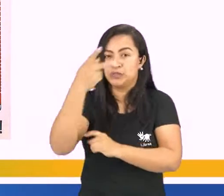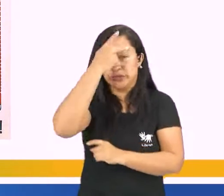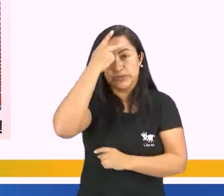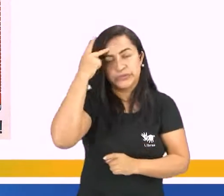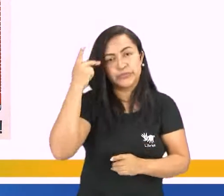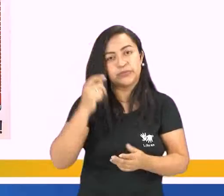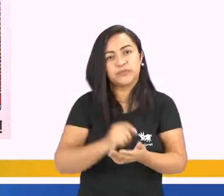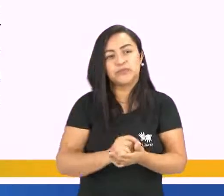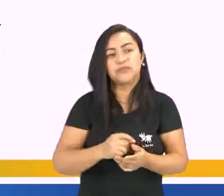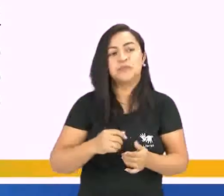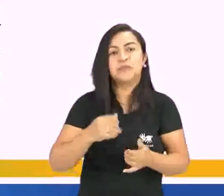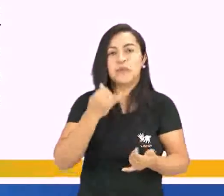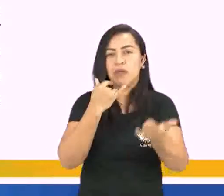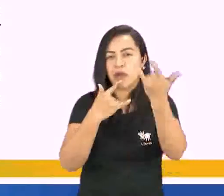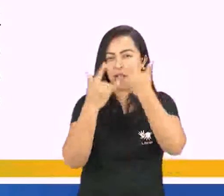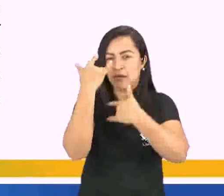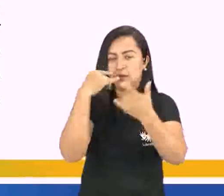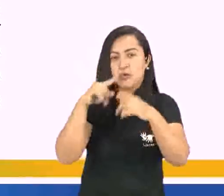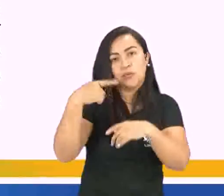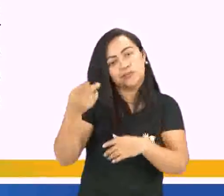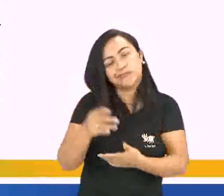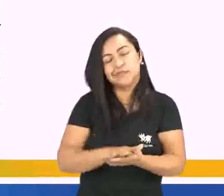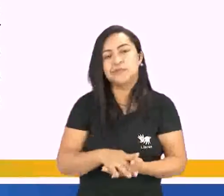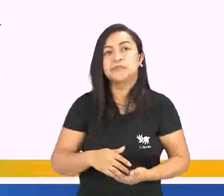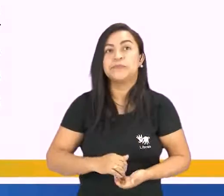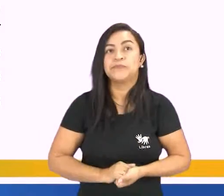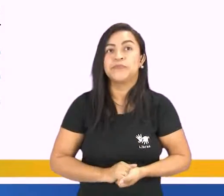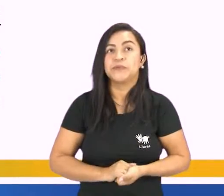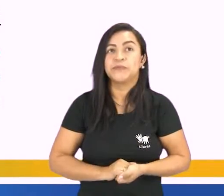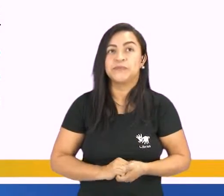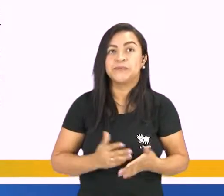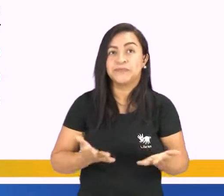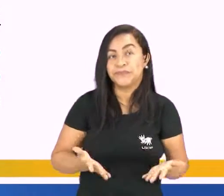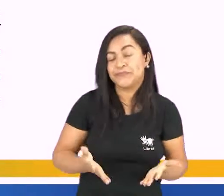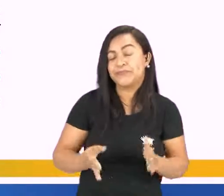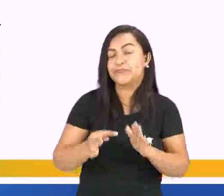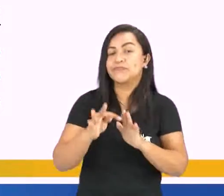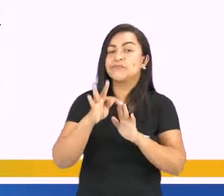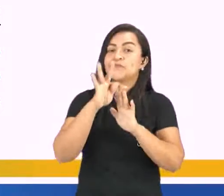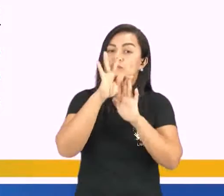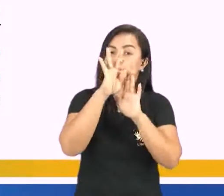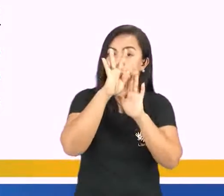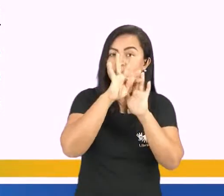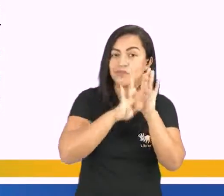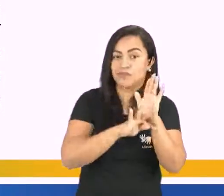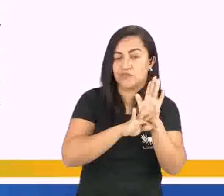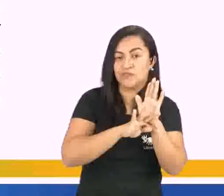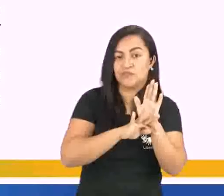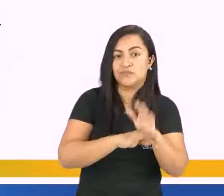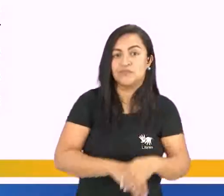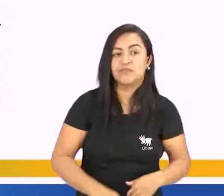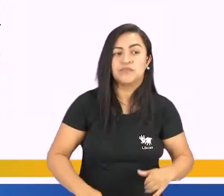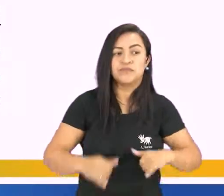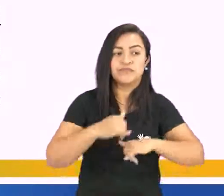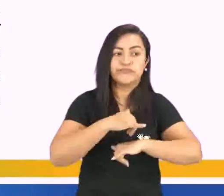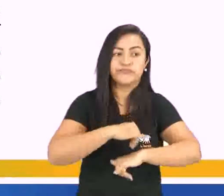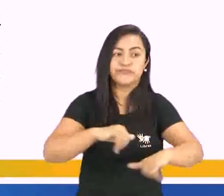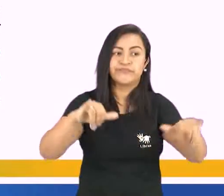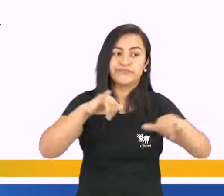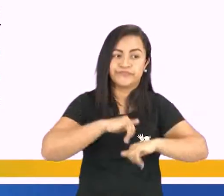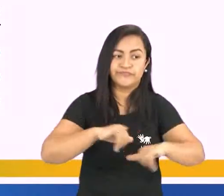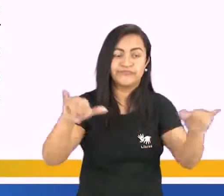outra coisa. Bom, por último, nós temos aí o texto informativo. Esse